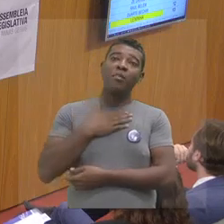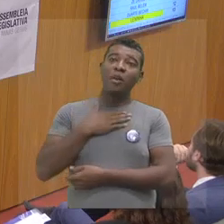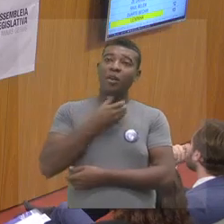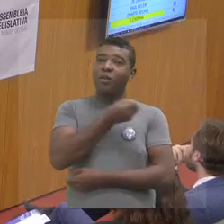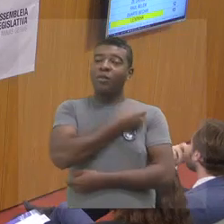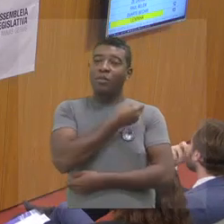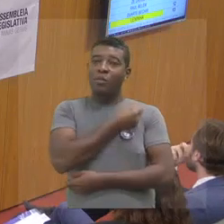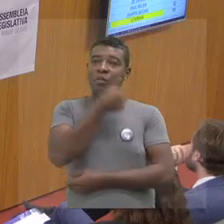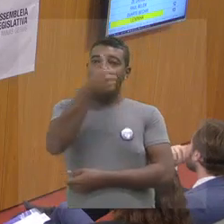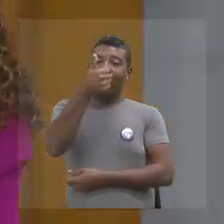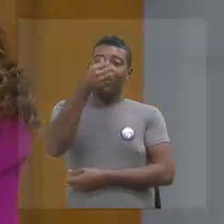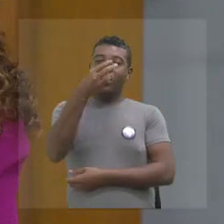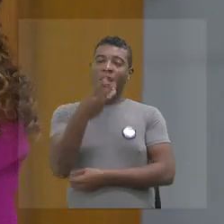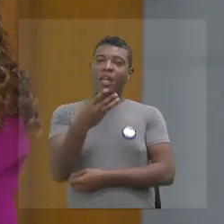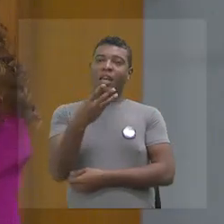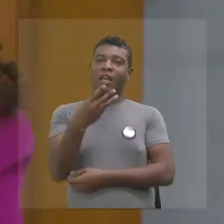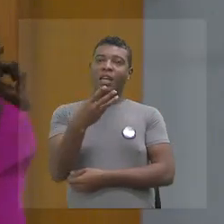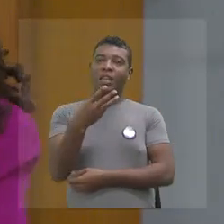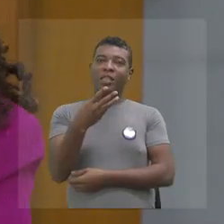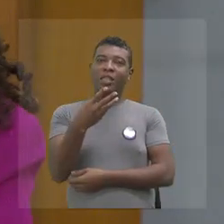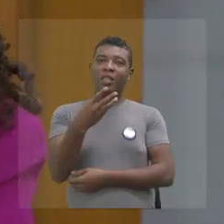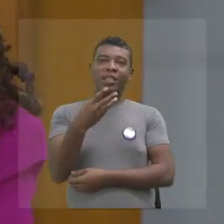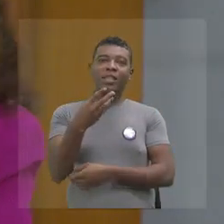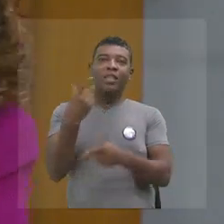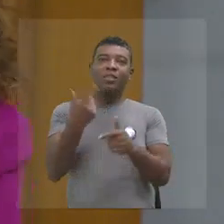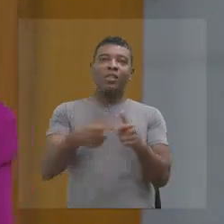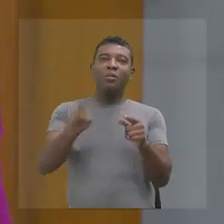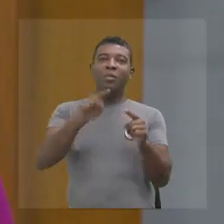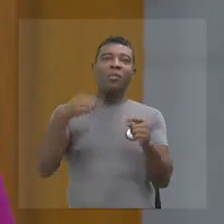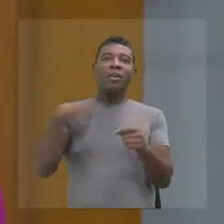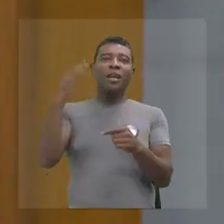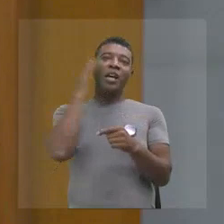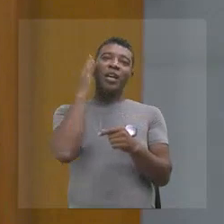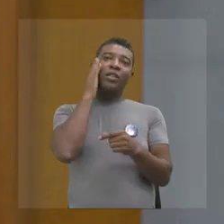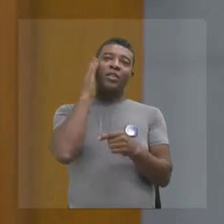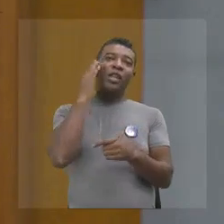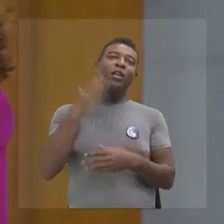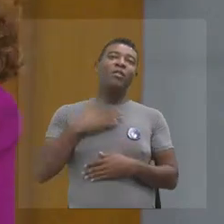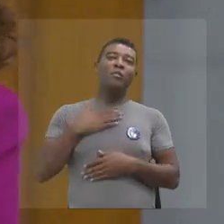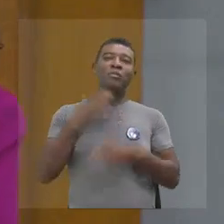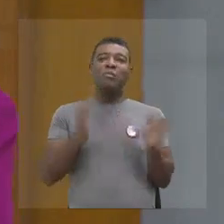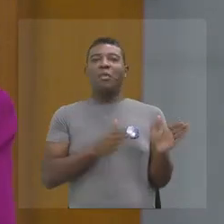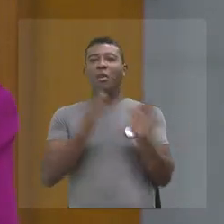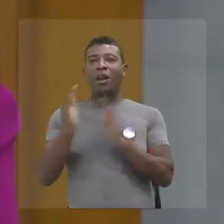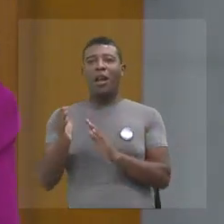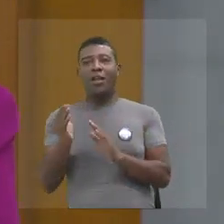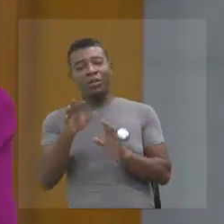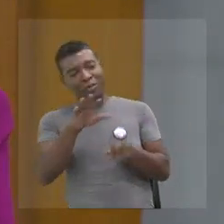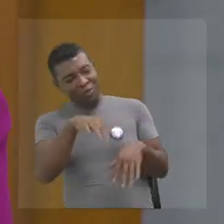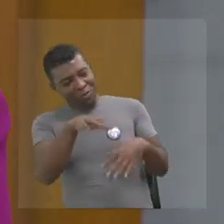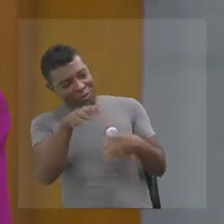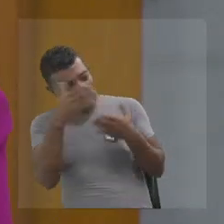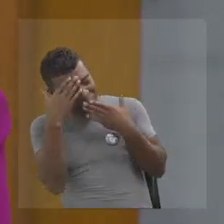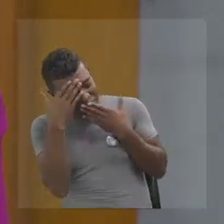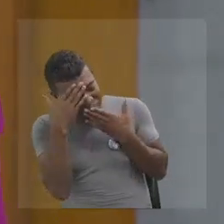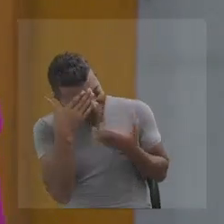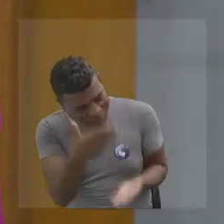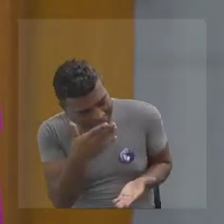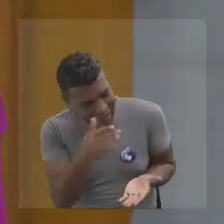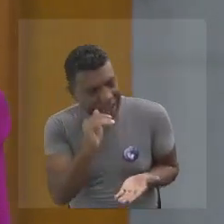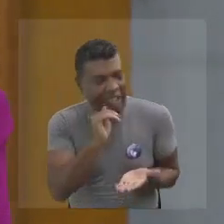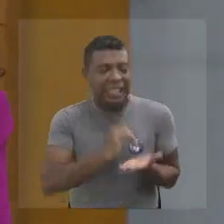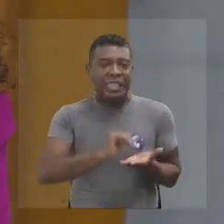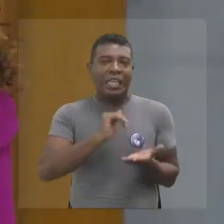não tem problema que eu sei de qual lado que eu estou então obrigada secretária pelas considerações eu espero